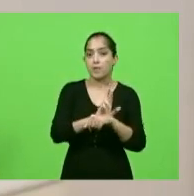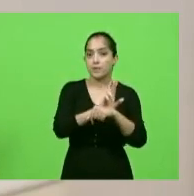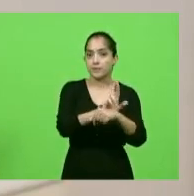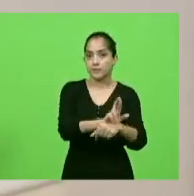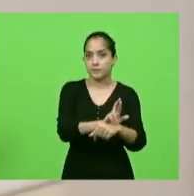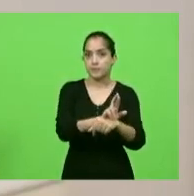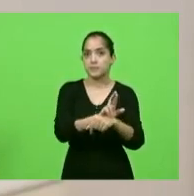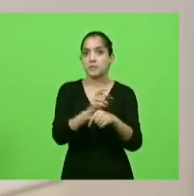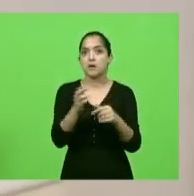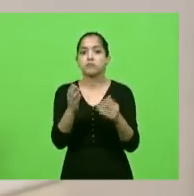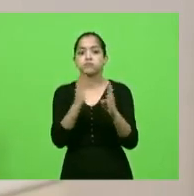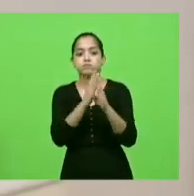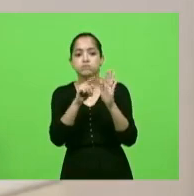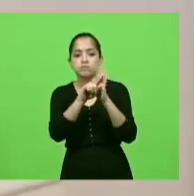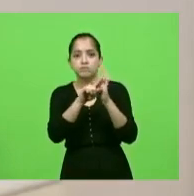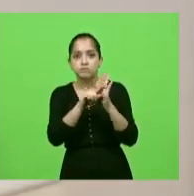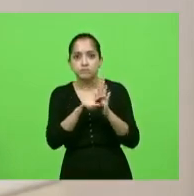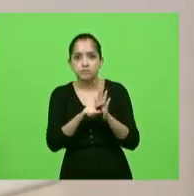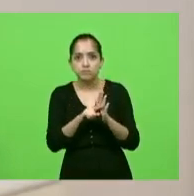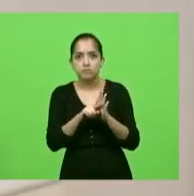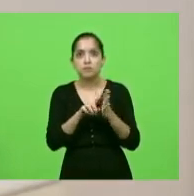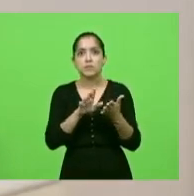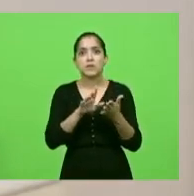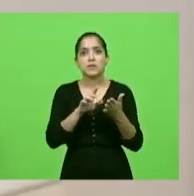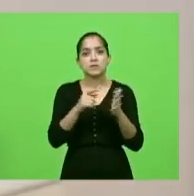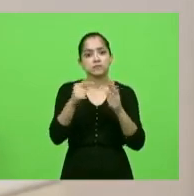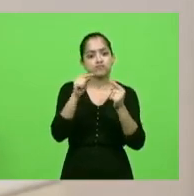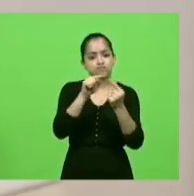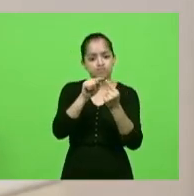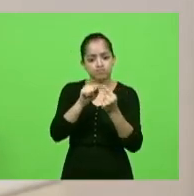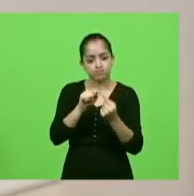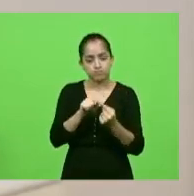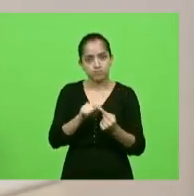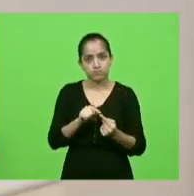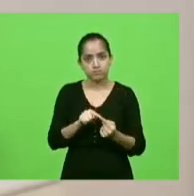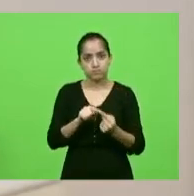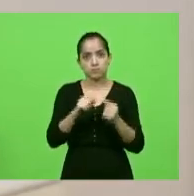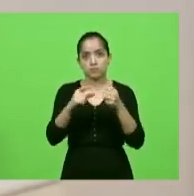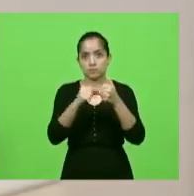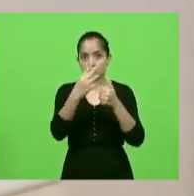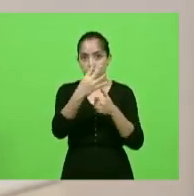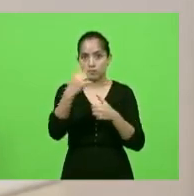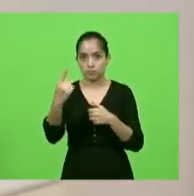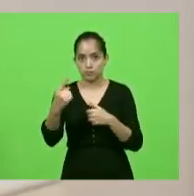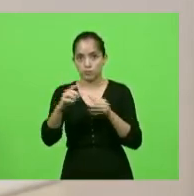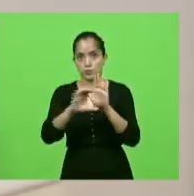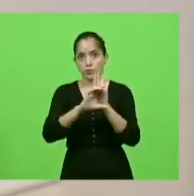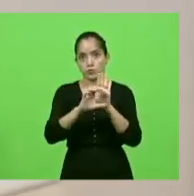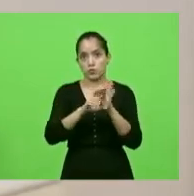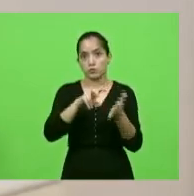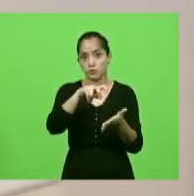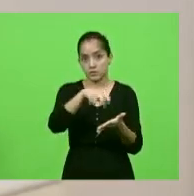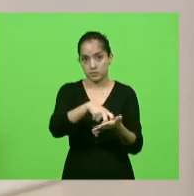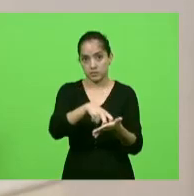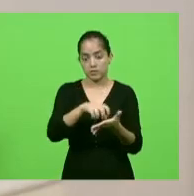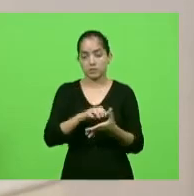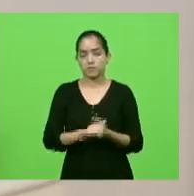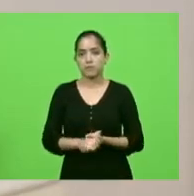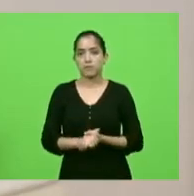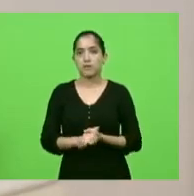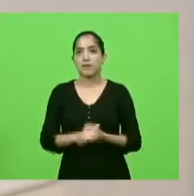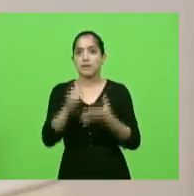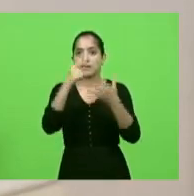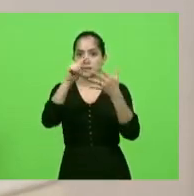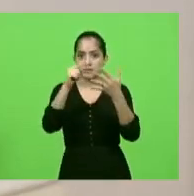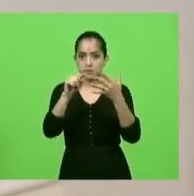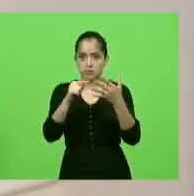de averiguar o preenchimento ou não dos requisitos do artigo 41 do Código de Processo Penal. E nesses tópicos,